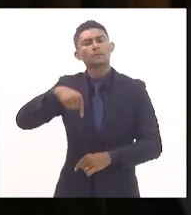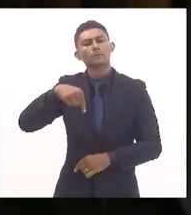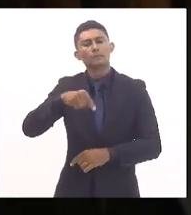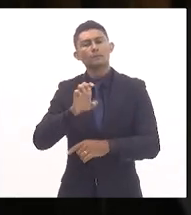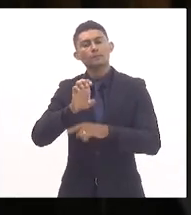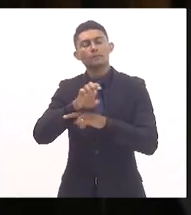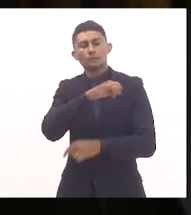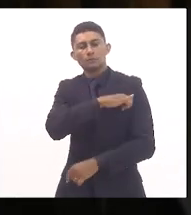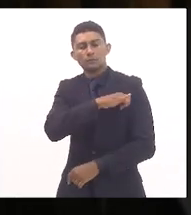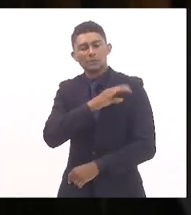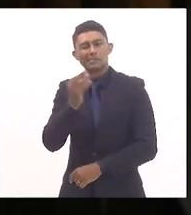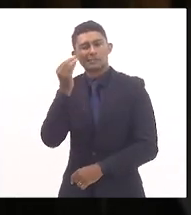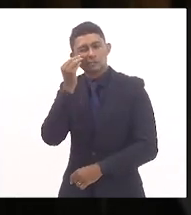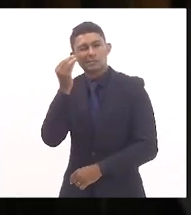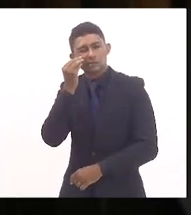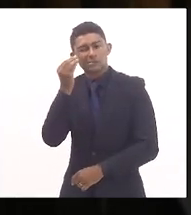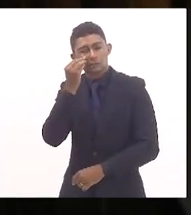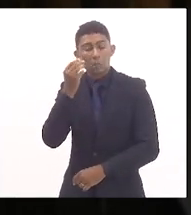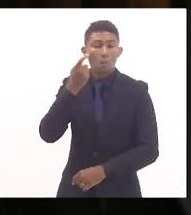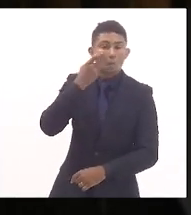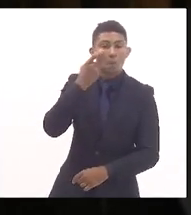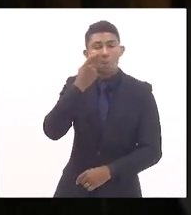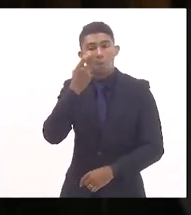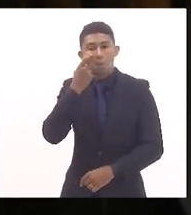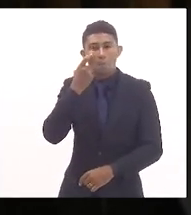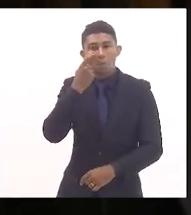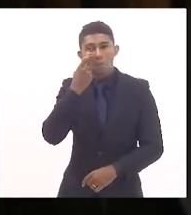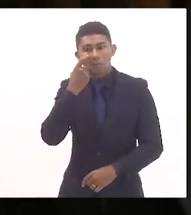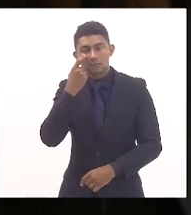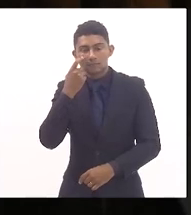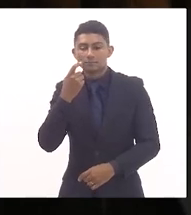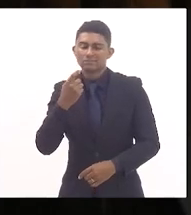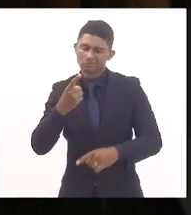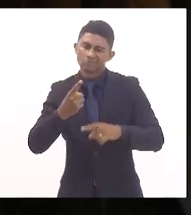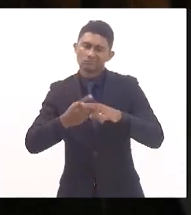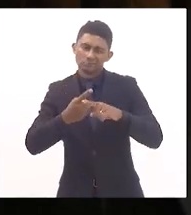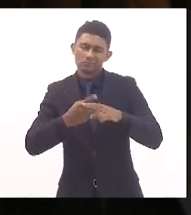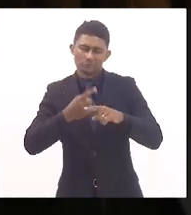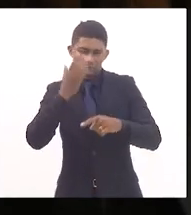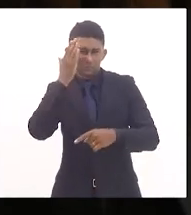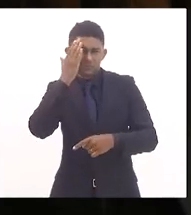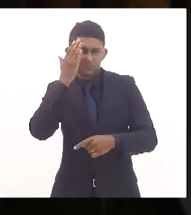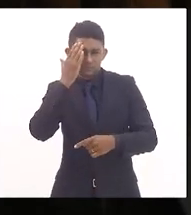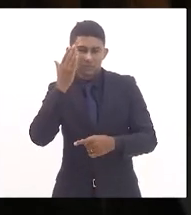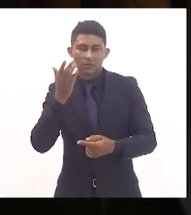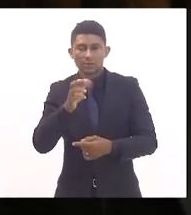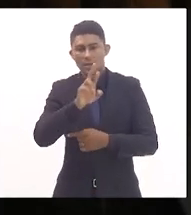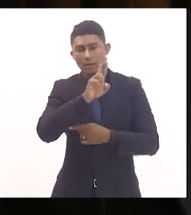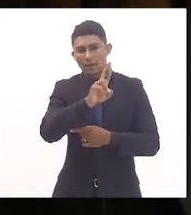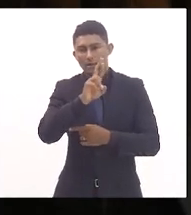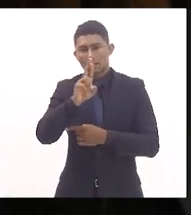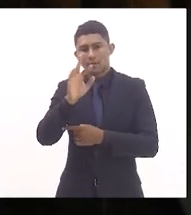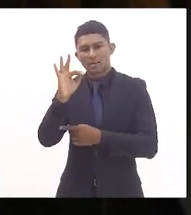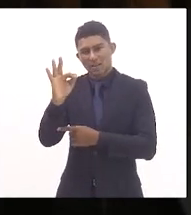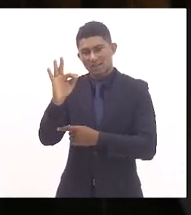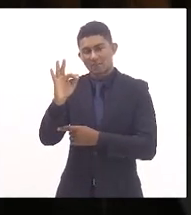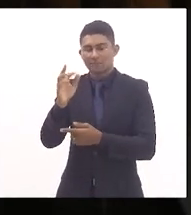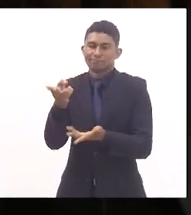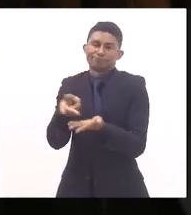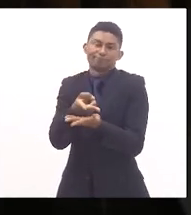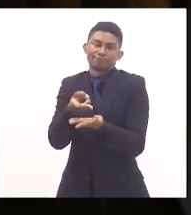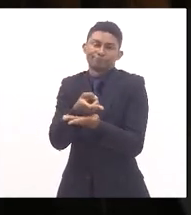renovar o injusto para o constado do Rio de Janeiro regime de recuperação fiscal